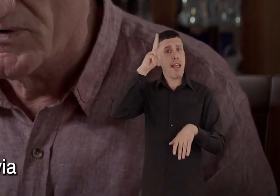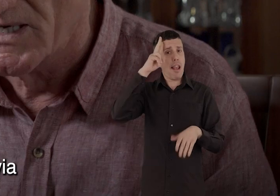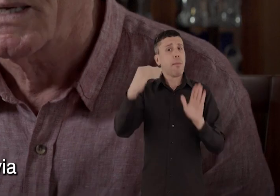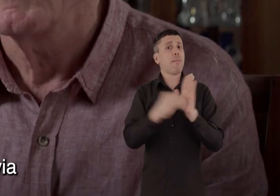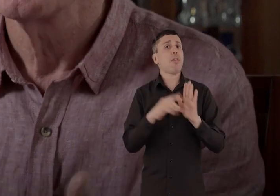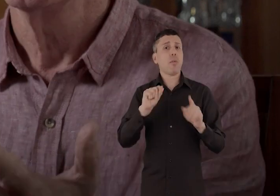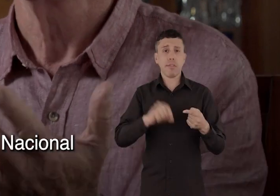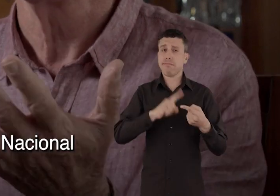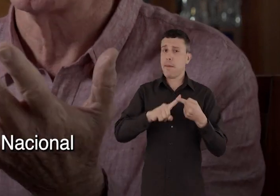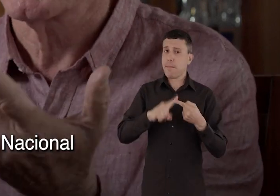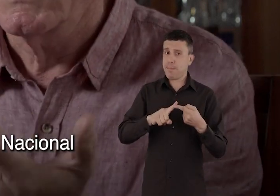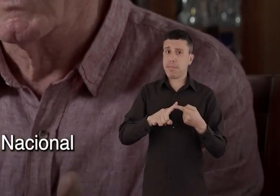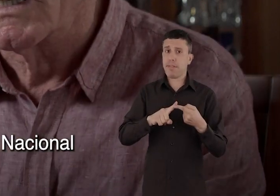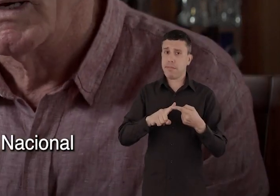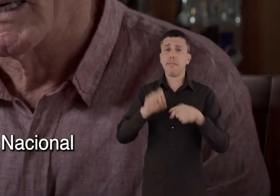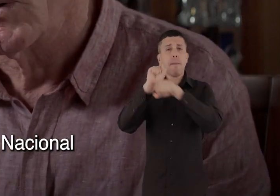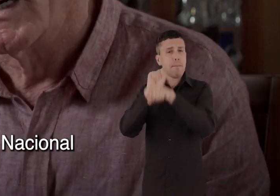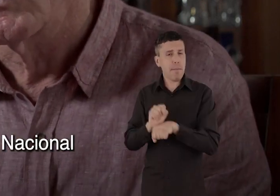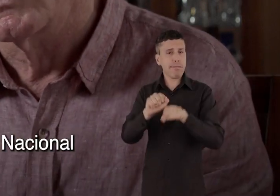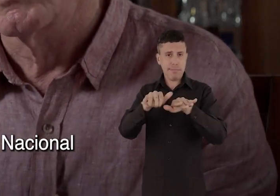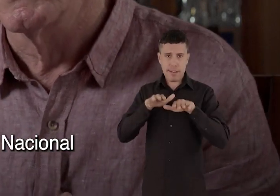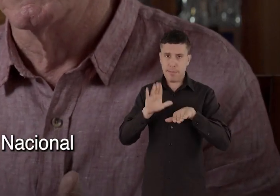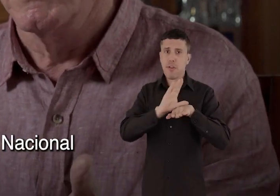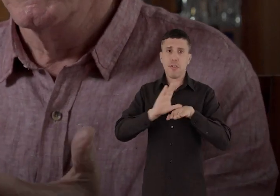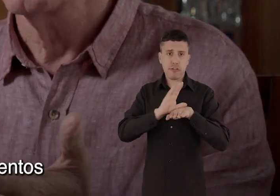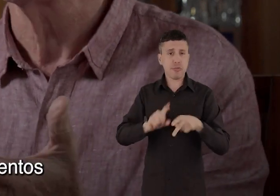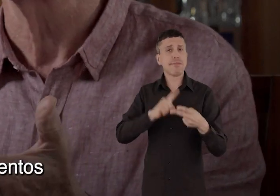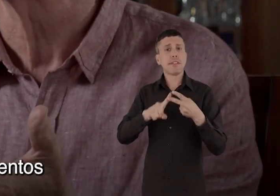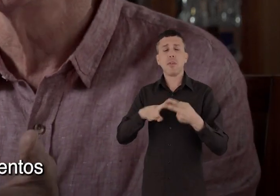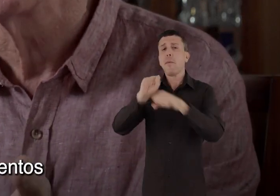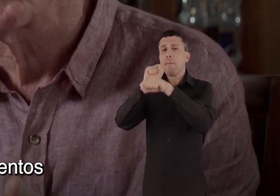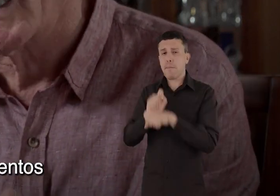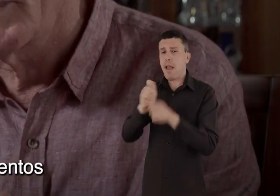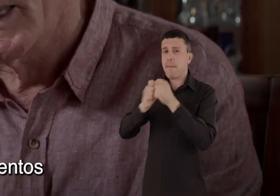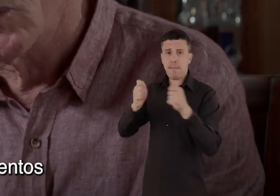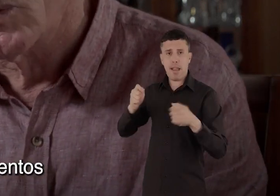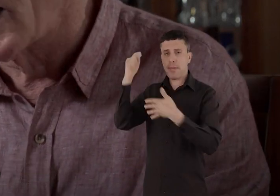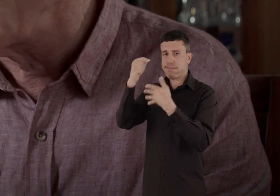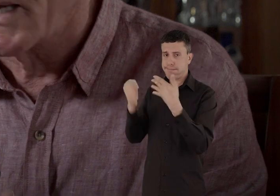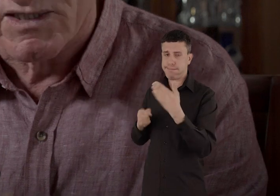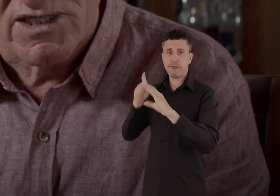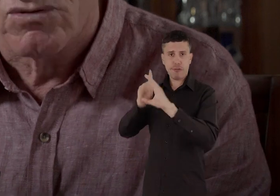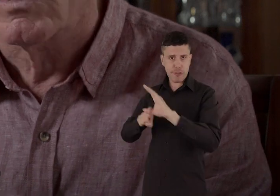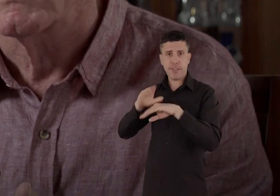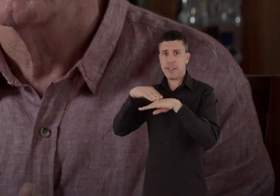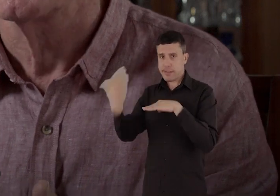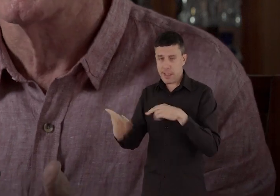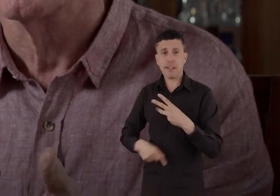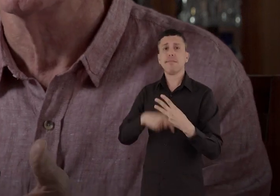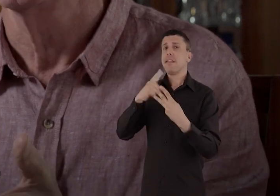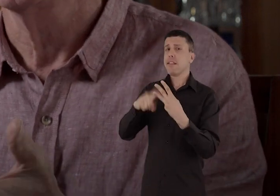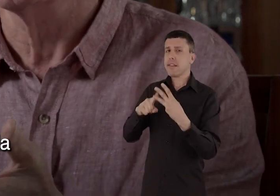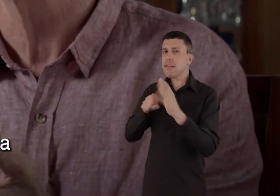repetindo, previa suspensão da Assembleia Nacional e Constituinte, suspensão dos pagamentos a qualquer título da